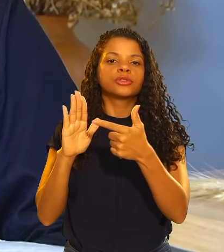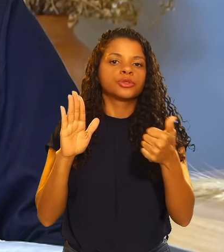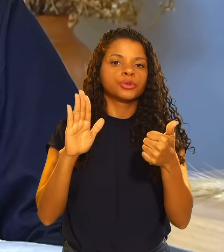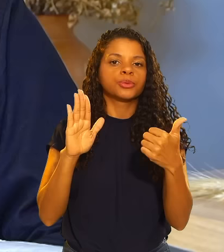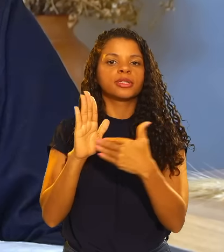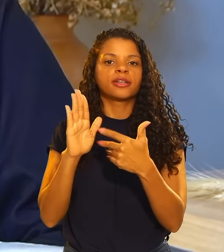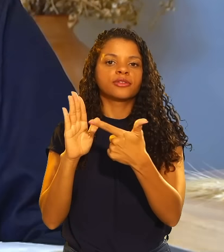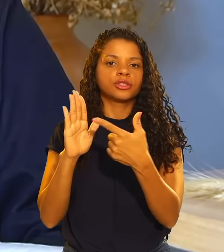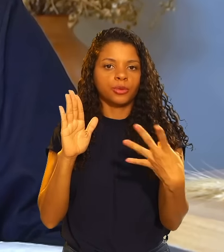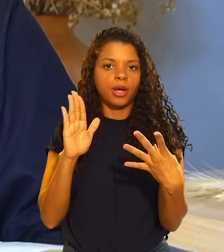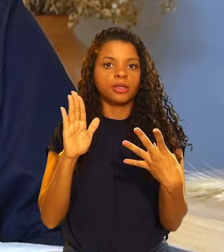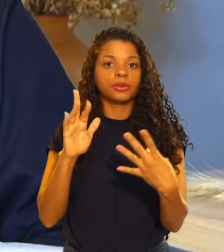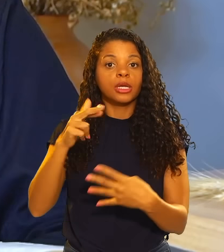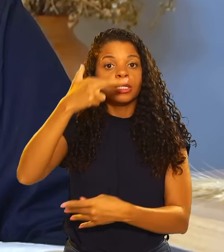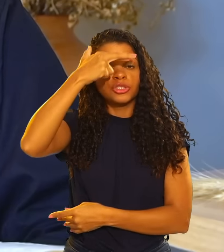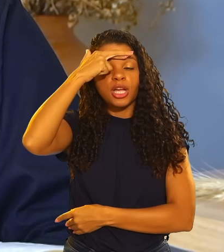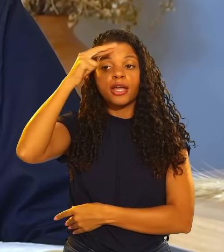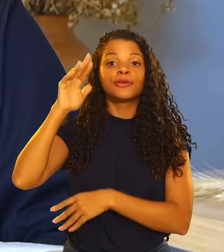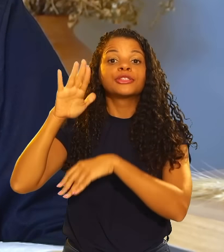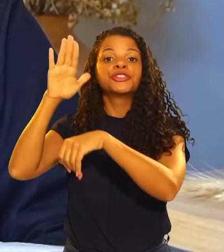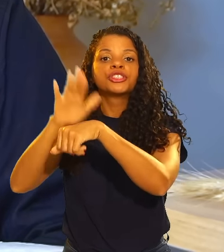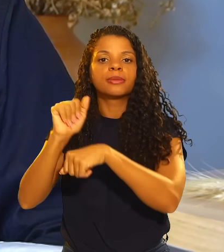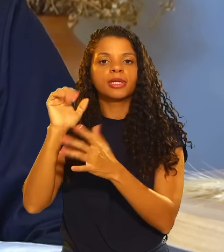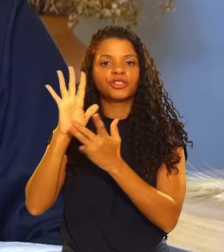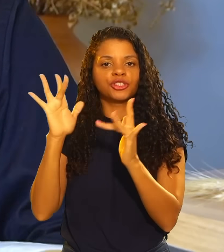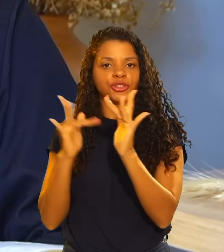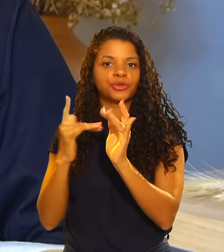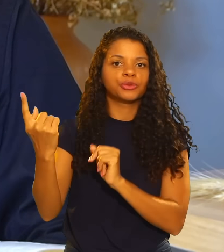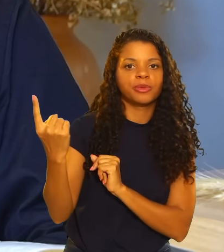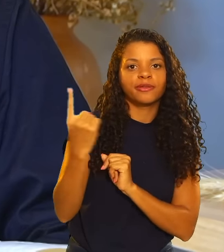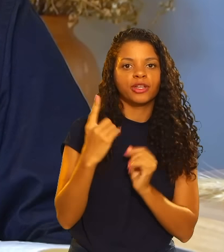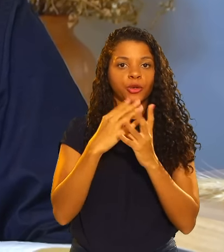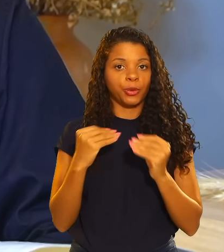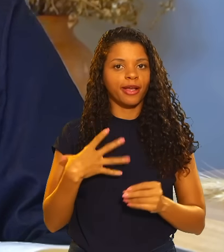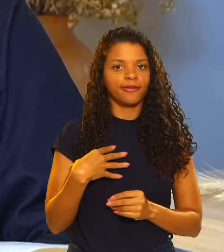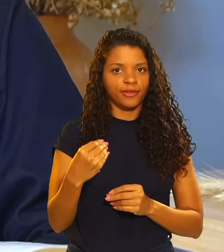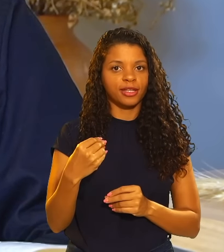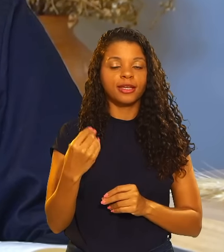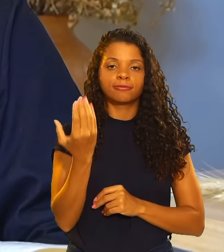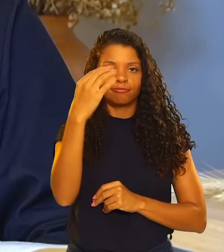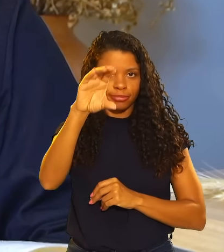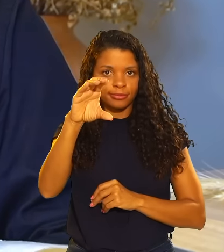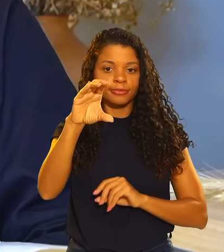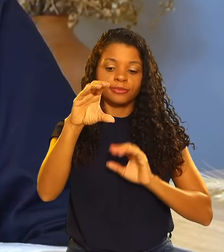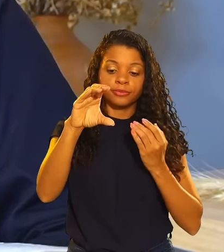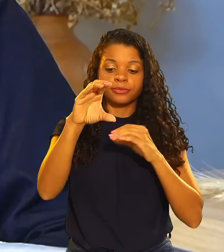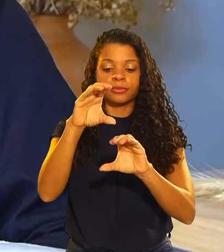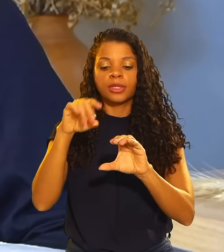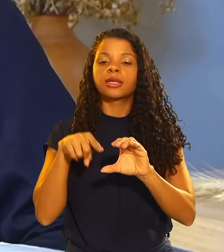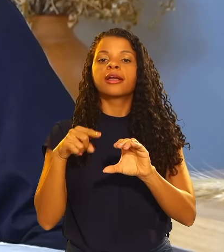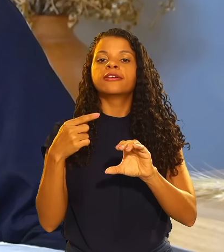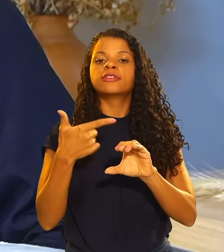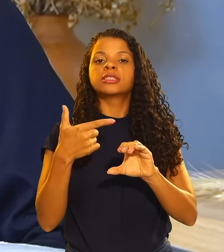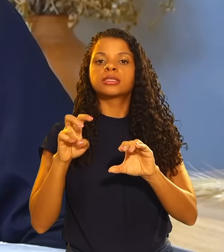Jesus para que a sua filha fosse curada, num primeiro momento. Depois dos versículos 25 a 34, a mulher